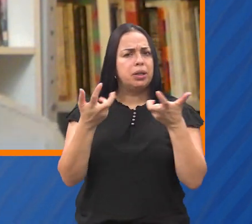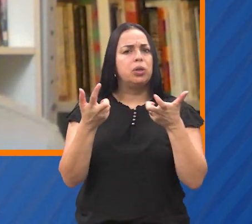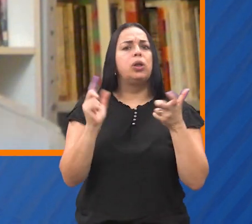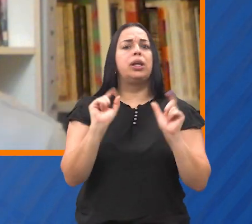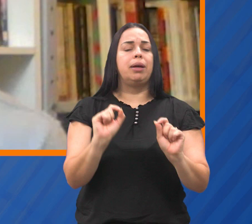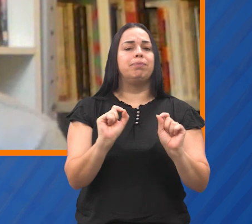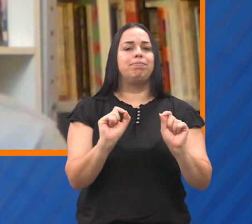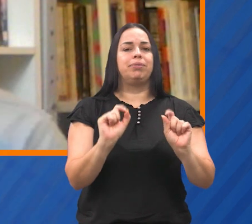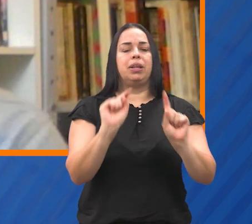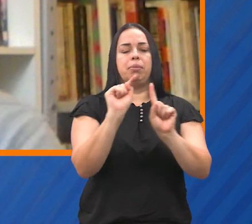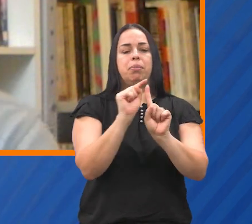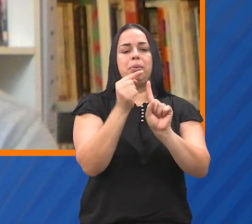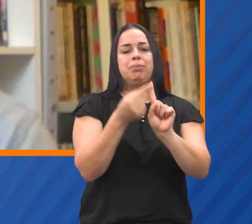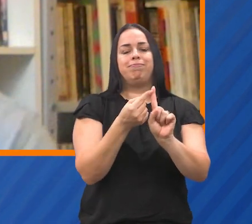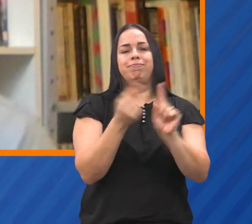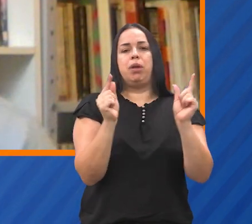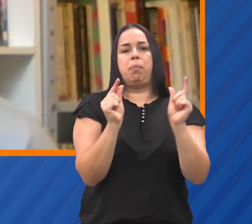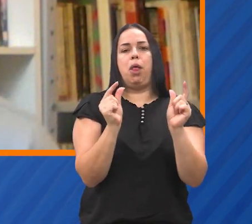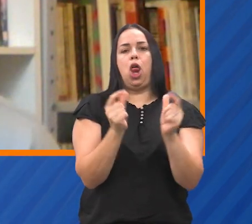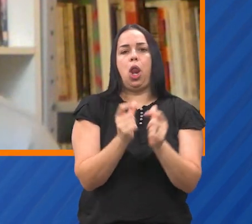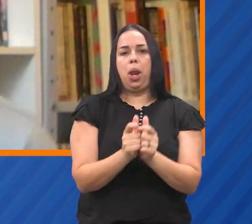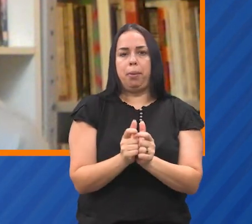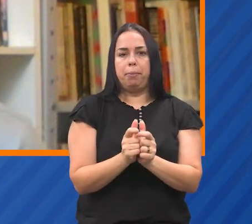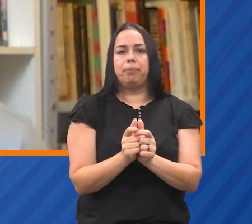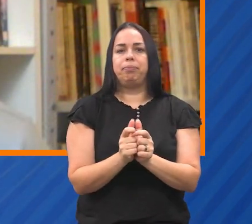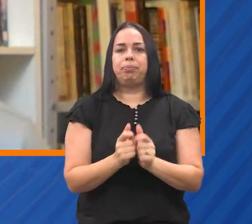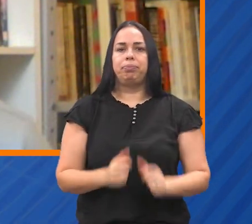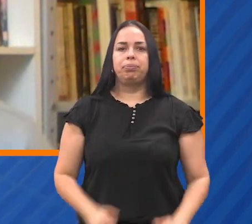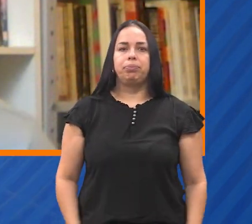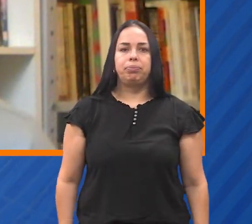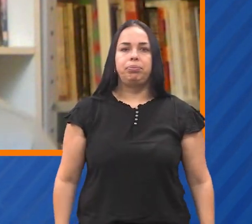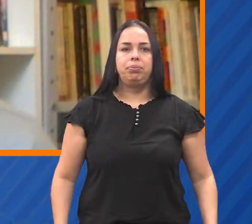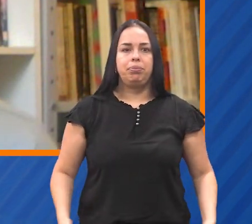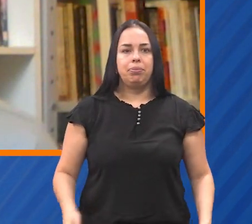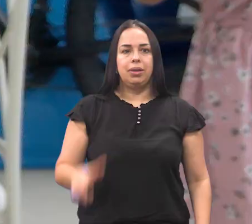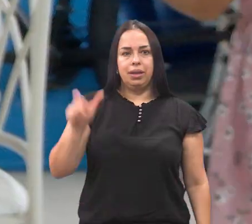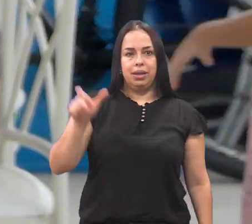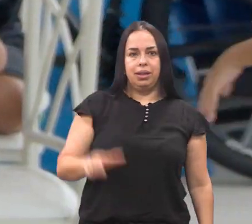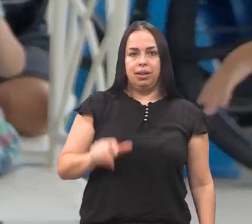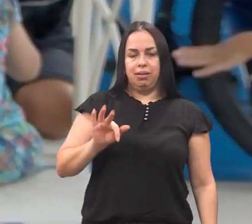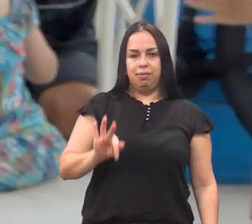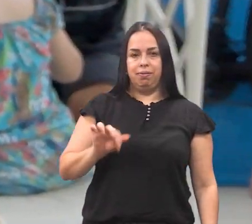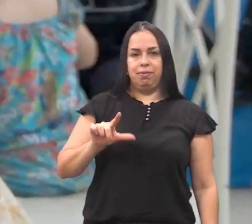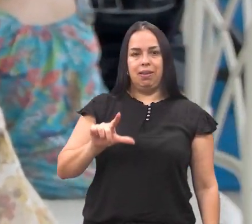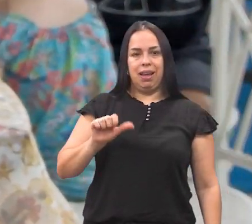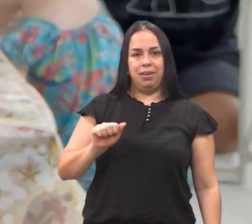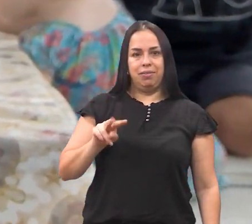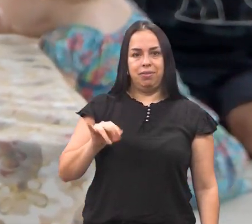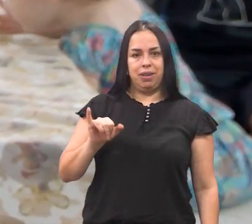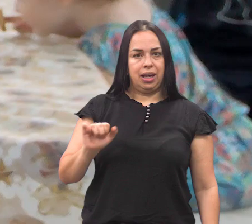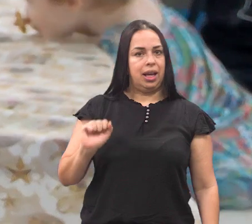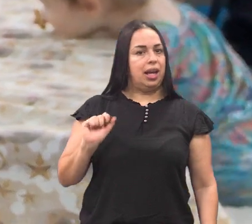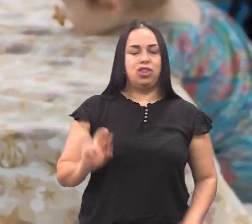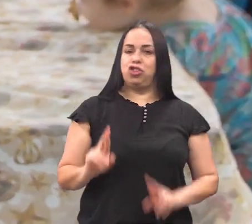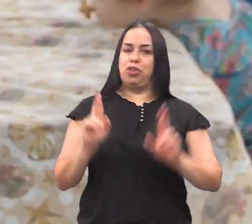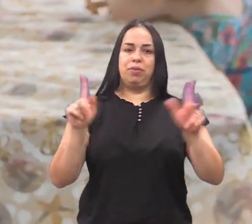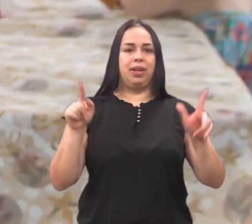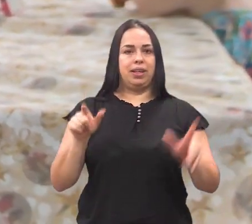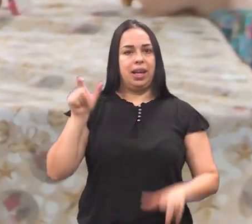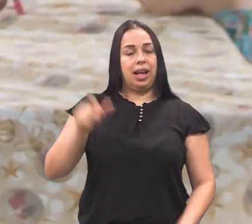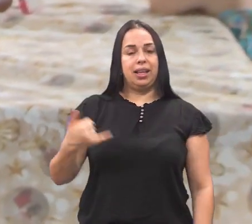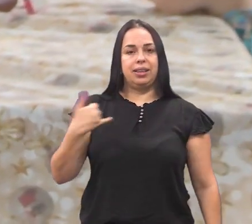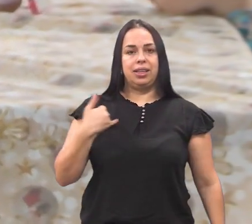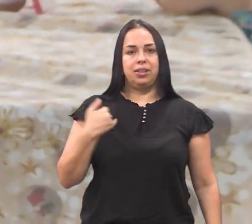ainda tenha quedas significativas e expressivas da taxa de fecundidade. A Flávia vai na contramão da pesquisa.